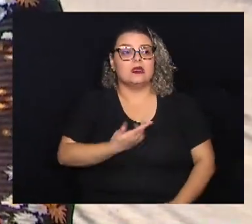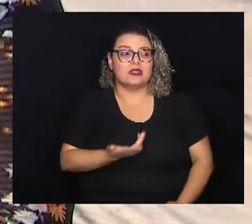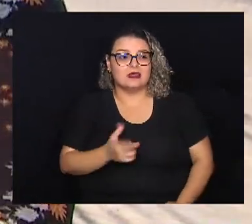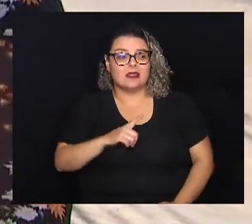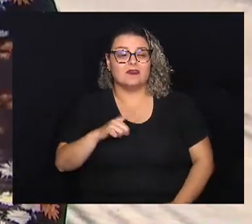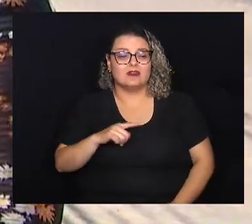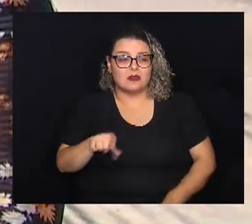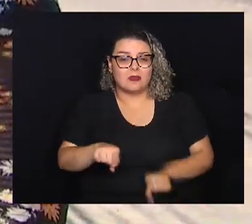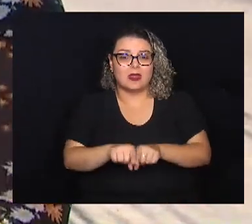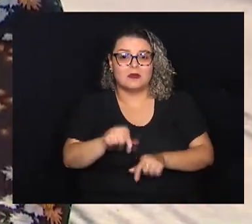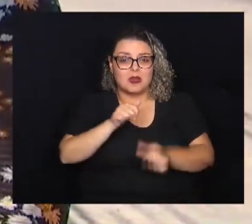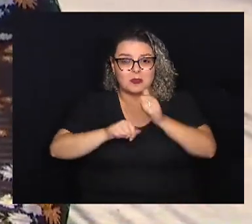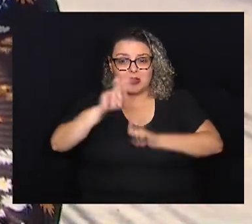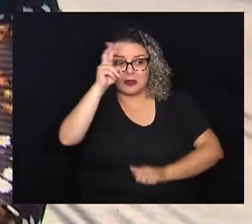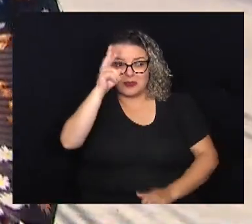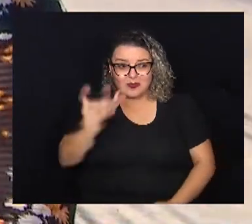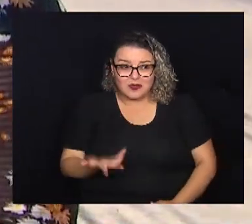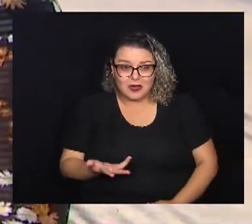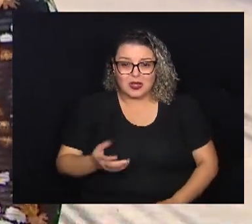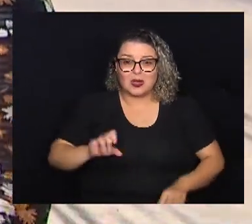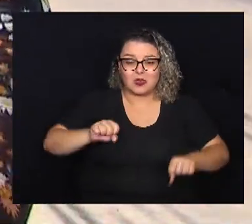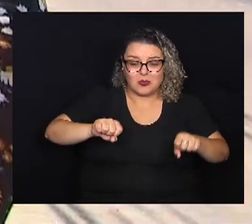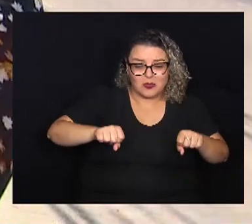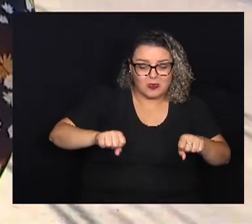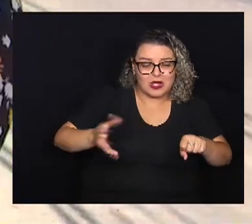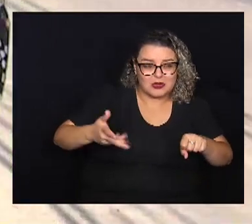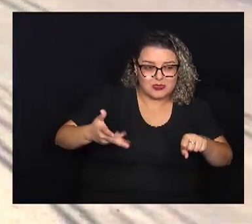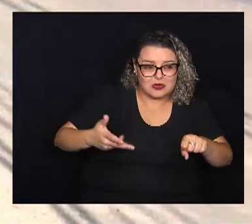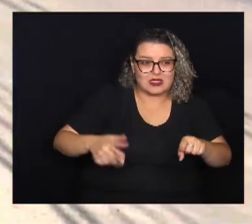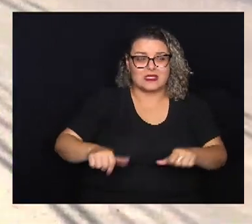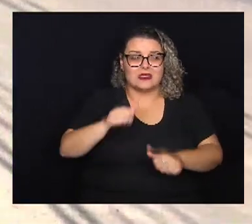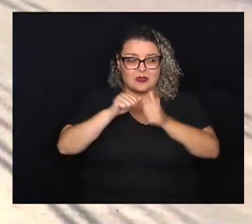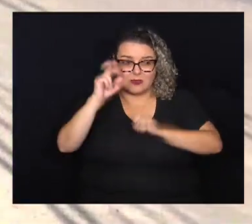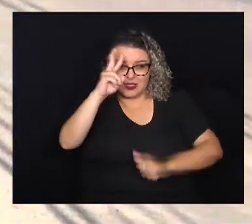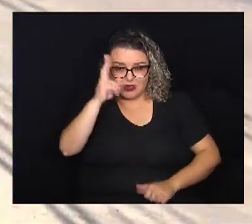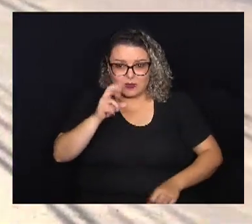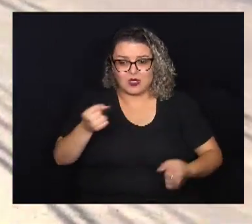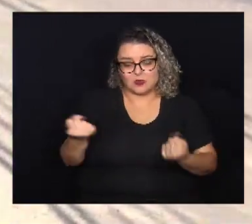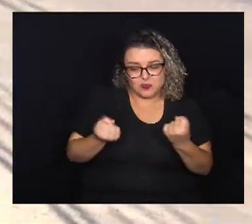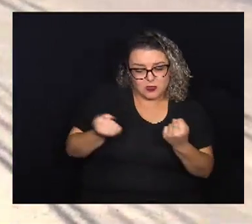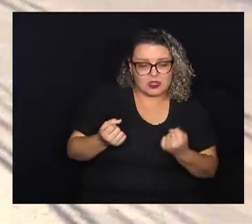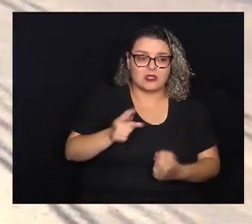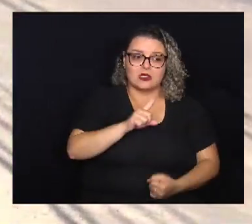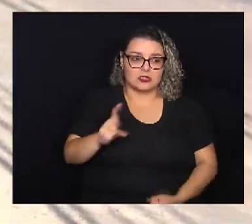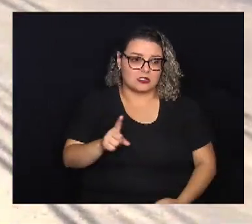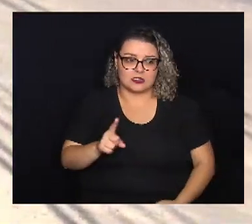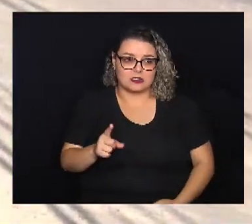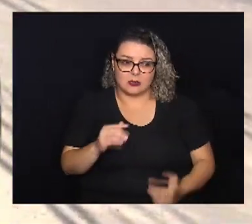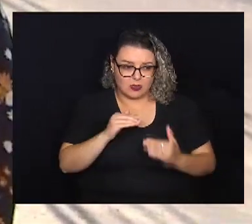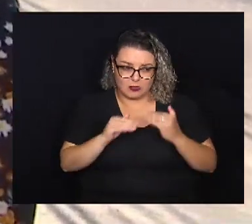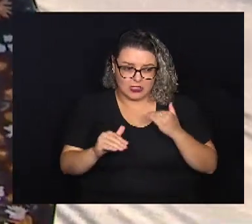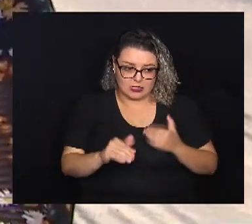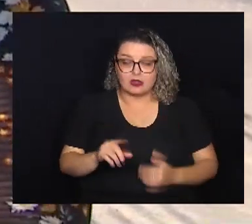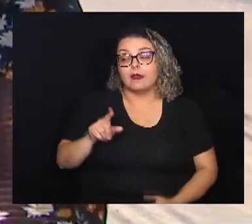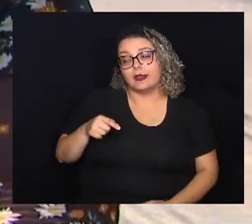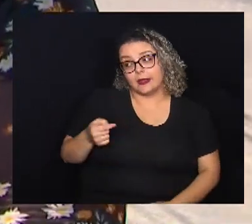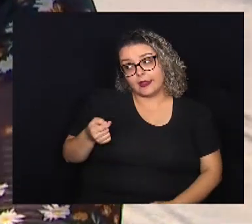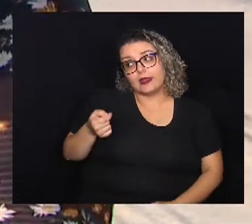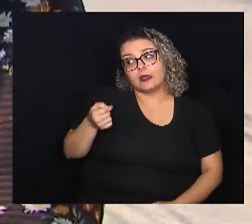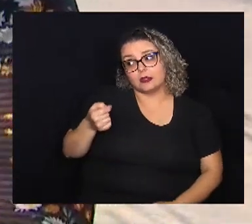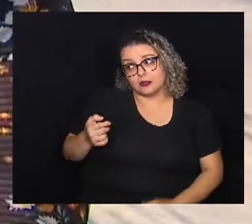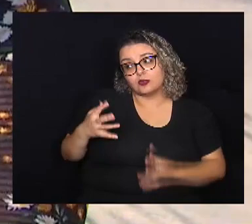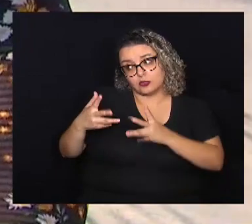quase para e passo aí o álcool e a velocidade que realmente não combinam. Isso, em quase metade dos óbitos, né? Agora, vamos falar um pouquinho de